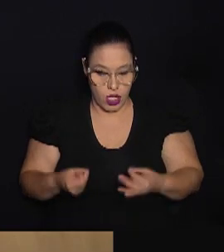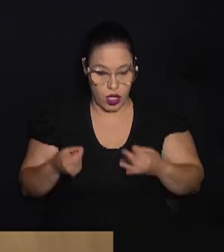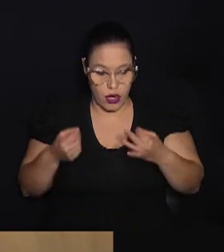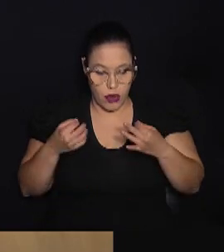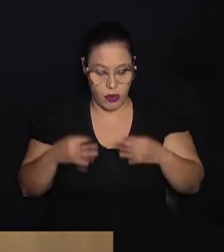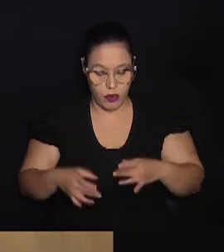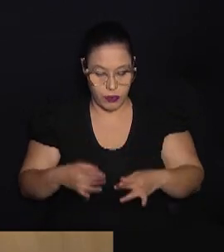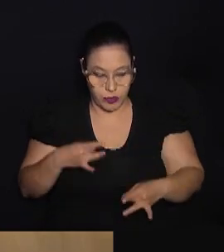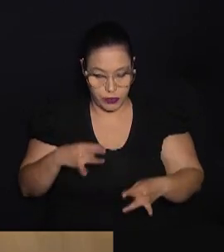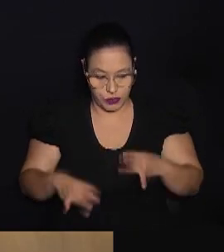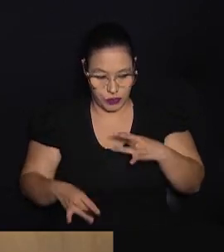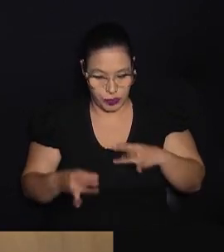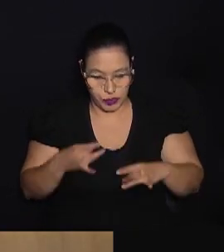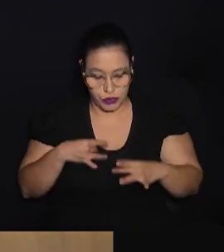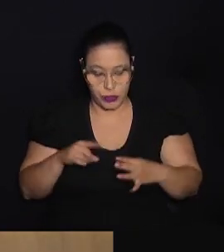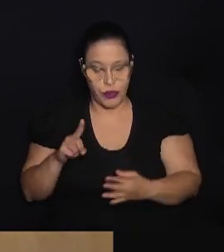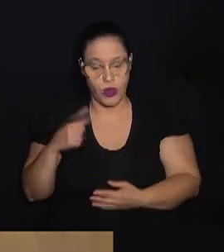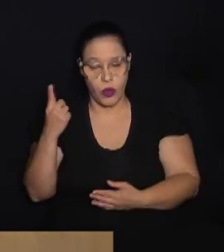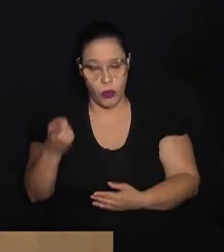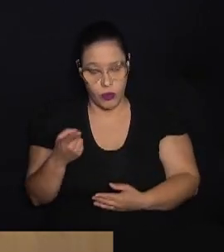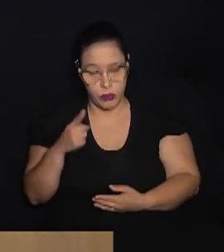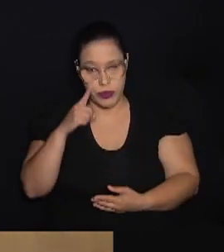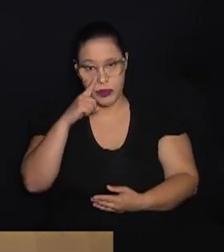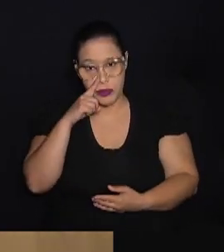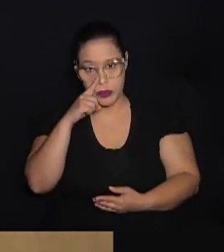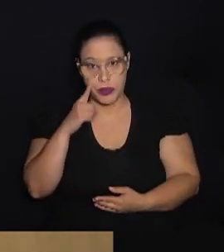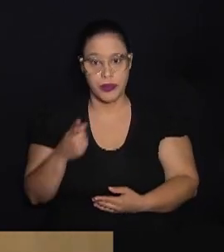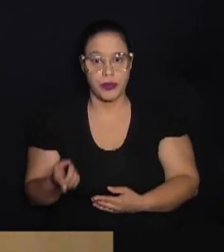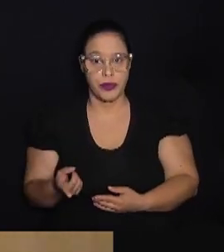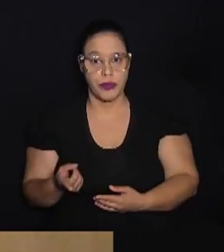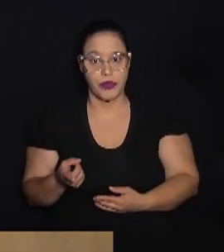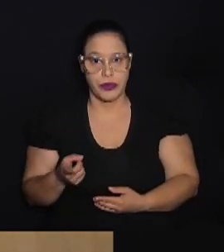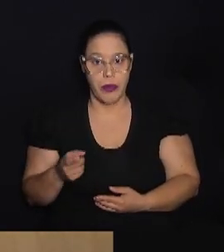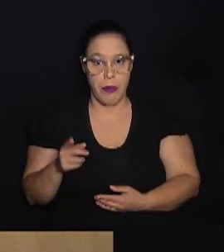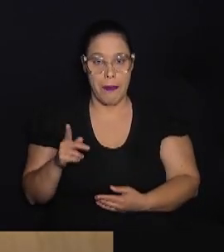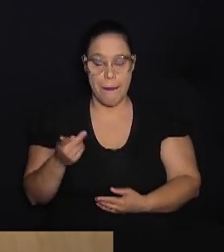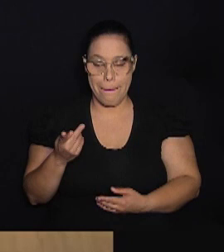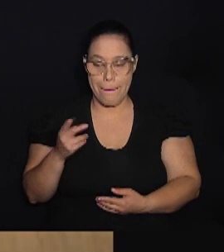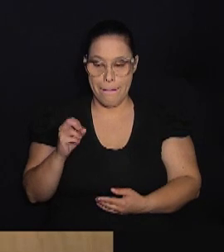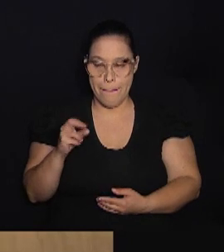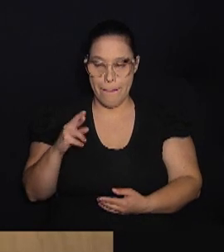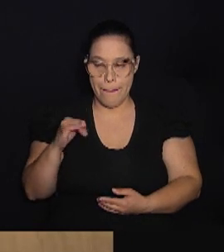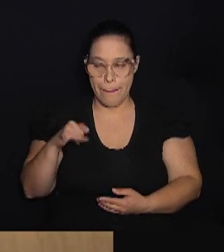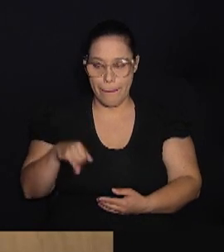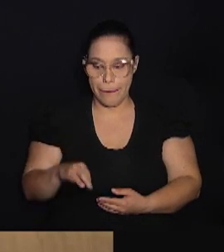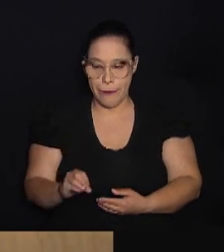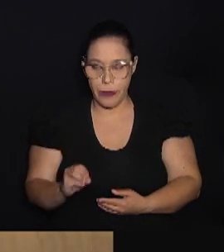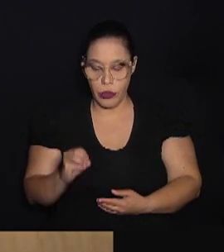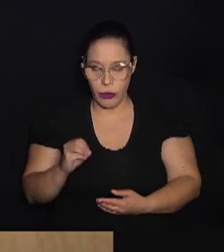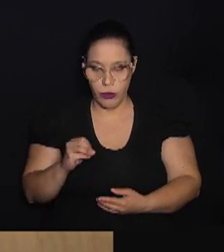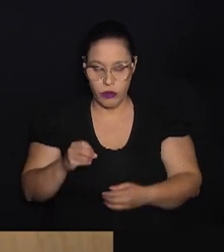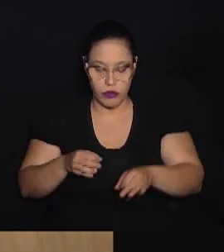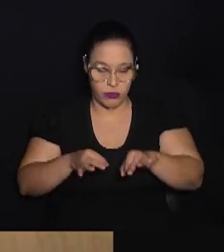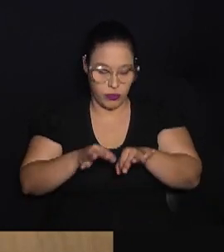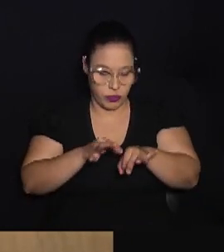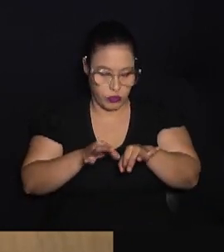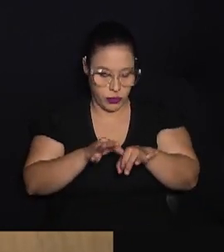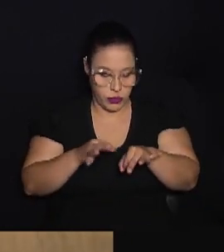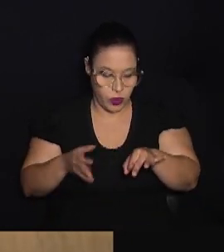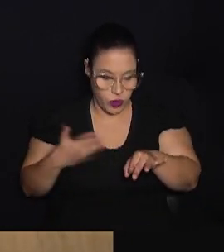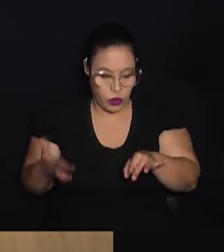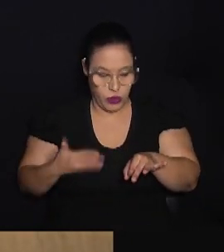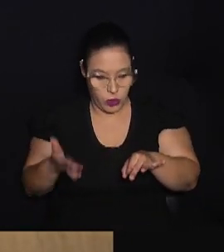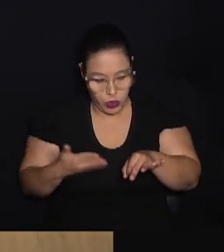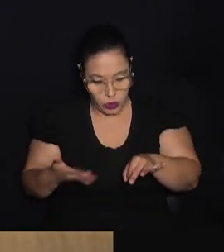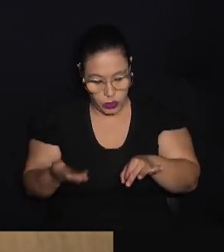isolado, também é outro fator de risco. Por causa disso, esse hormônio ele vai agir no endométrio, no útero, estimulando o